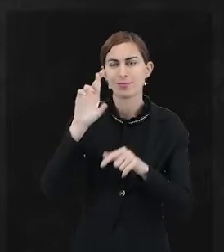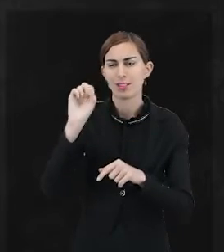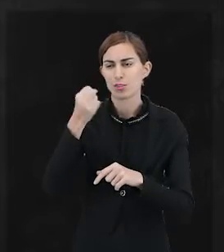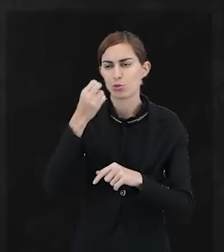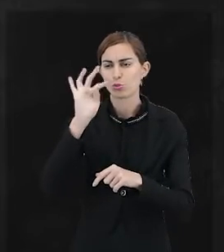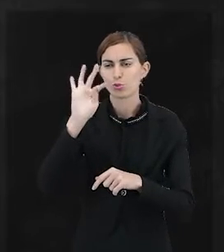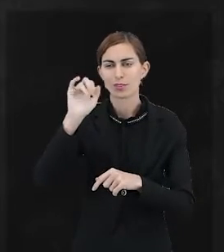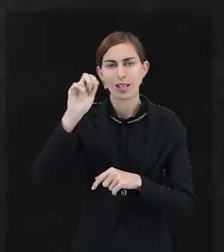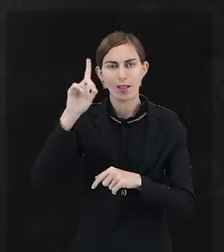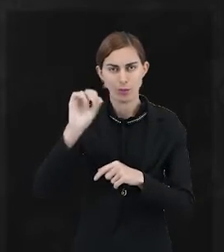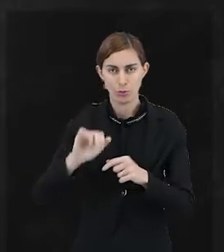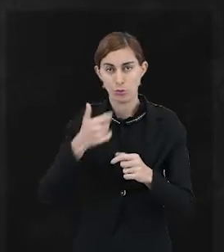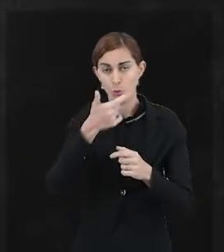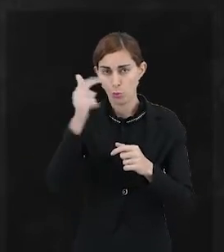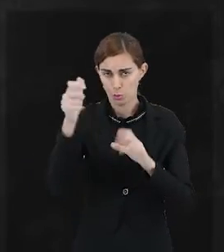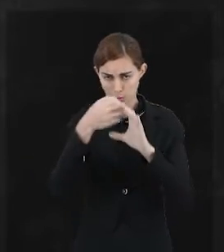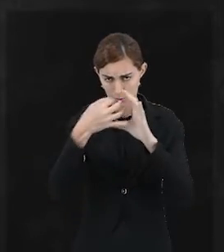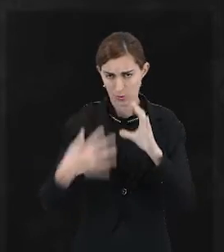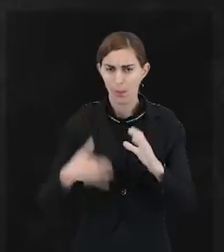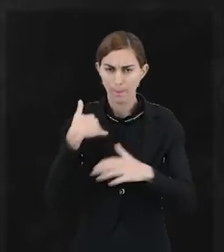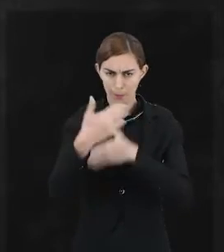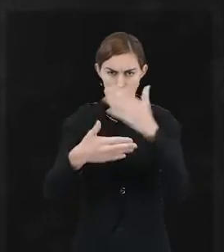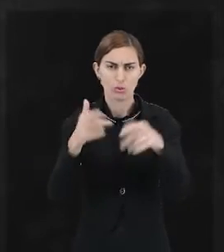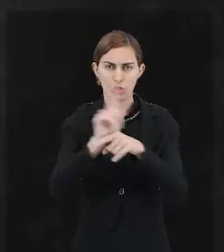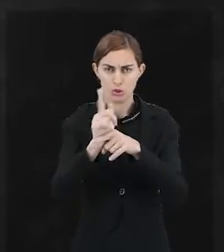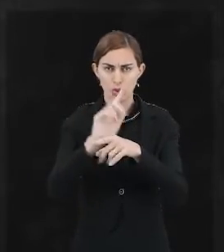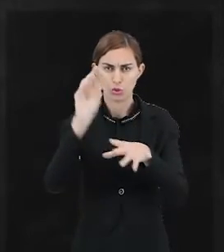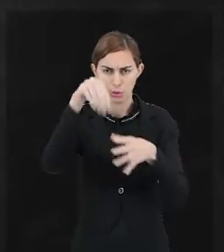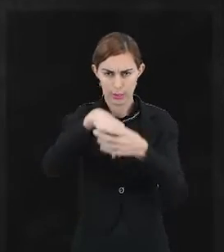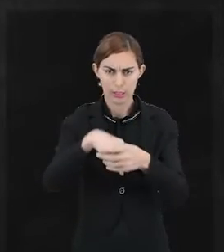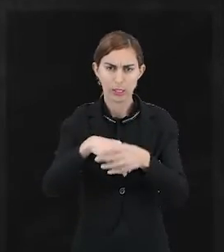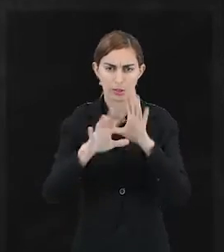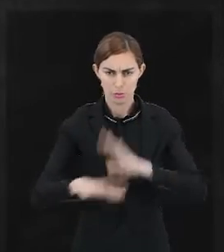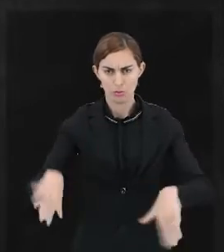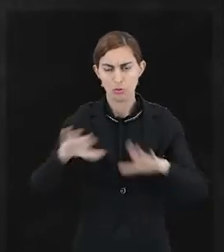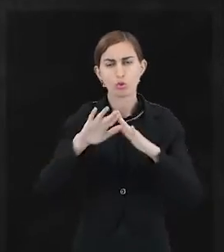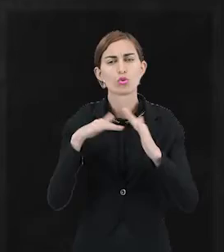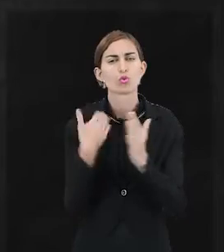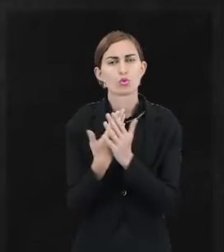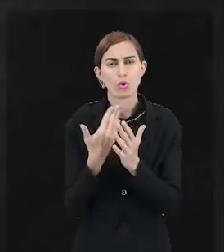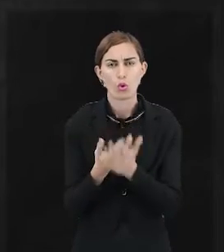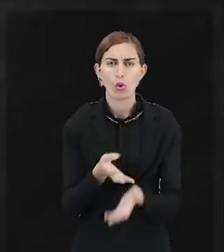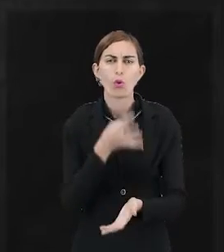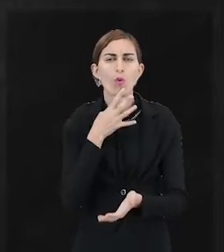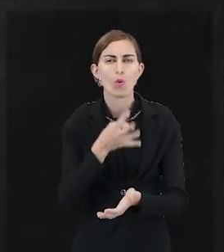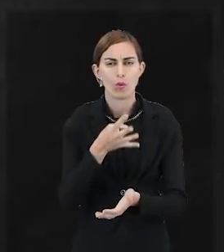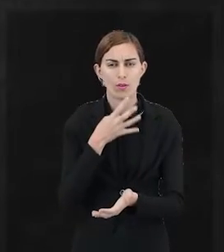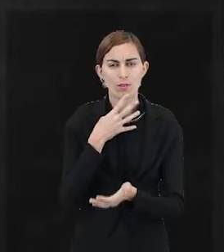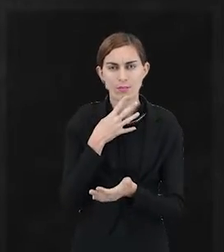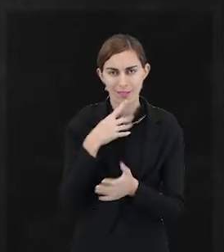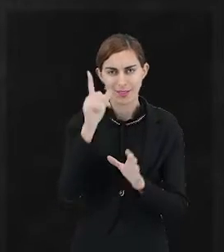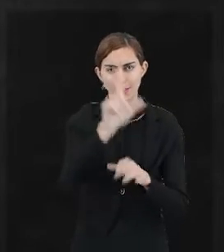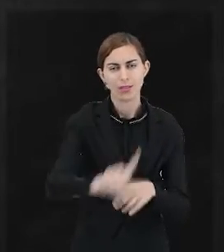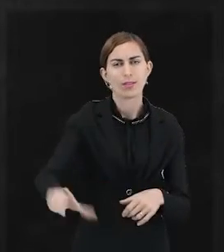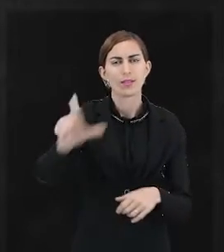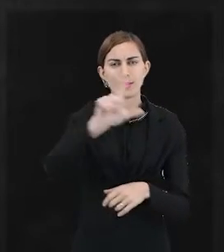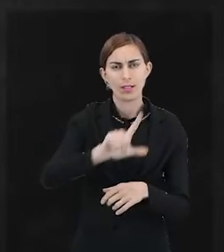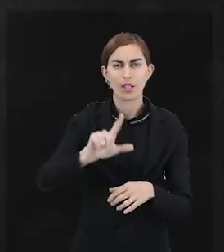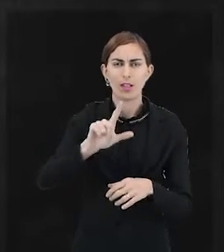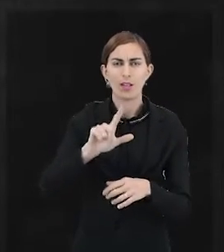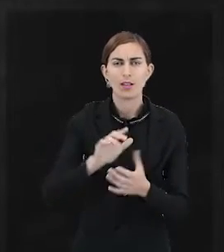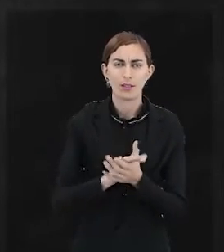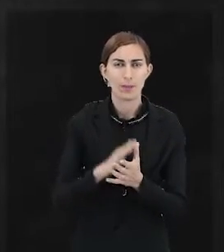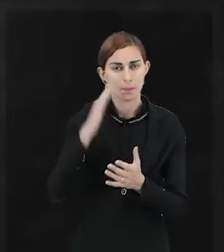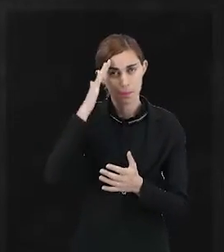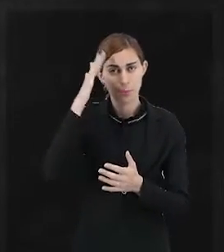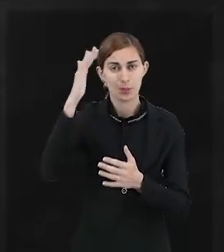outro aspecto muito relevante para o processo de gestão dentro do ambiente escolar é o que é conhecido na literatura como feedback,